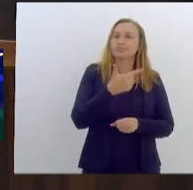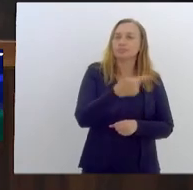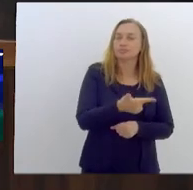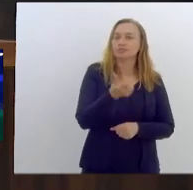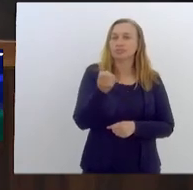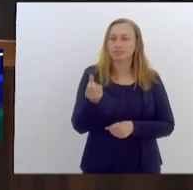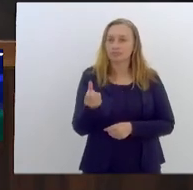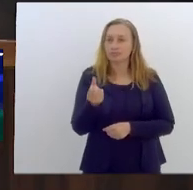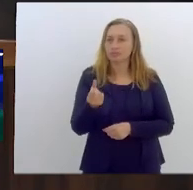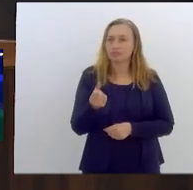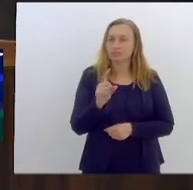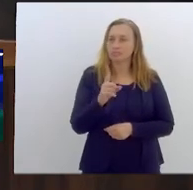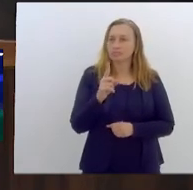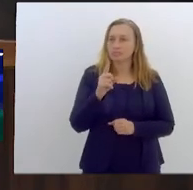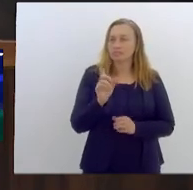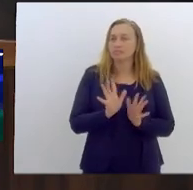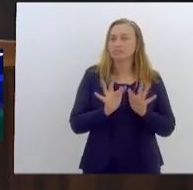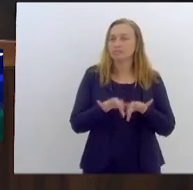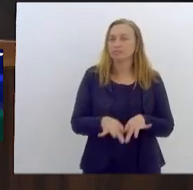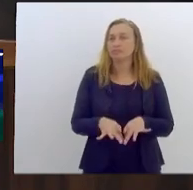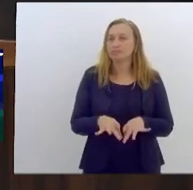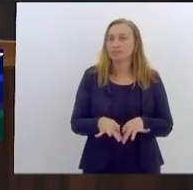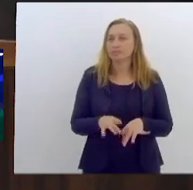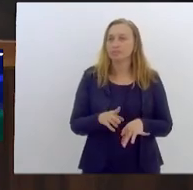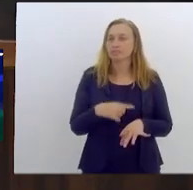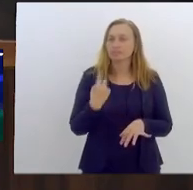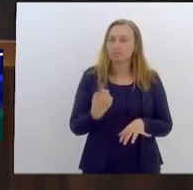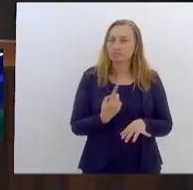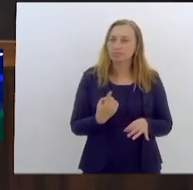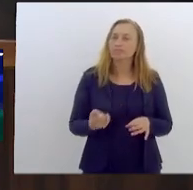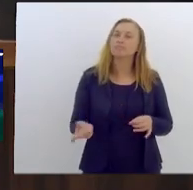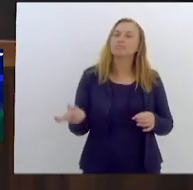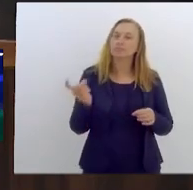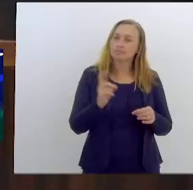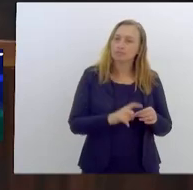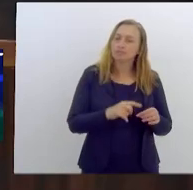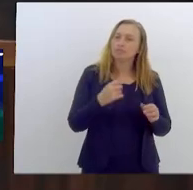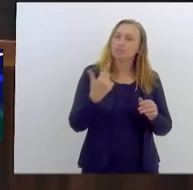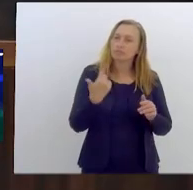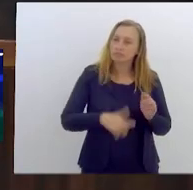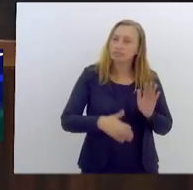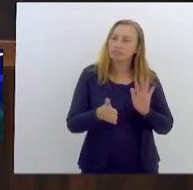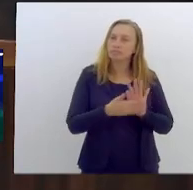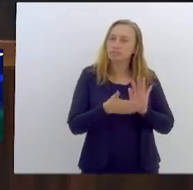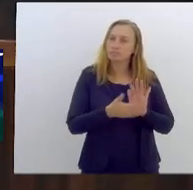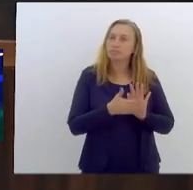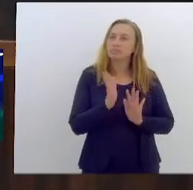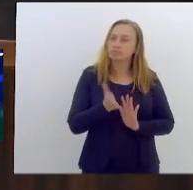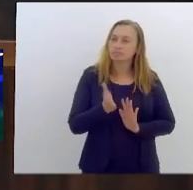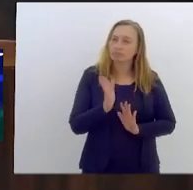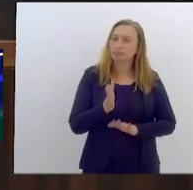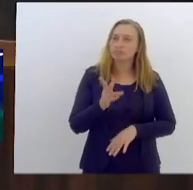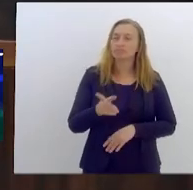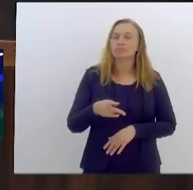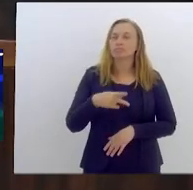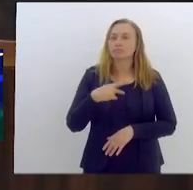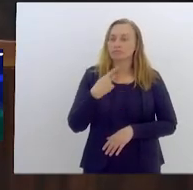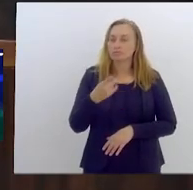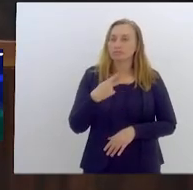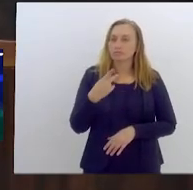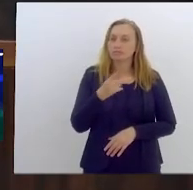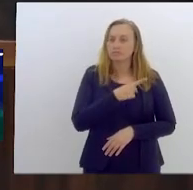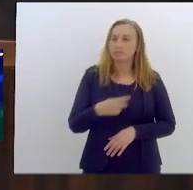2016, que não foi concluída. Nós estamos propondo novamente e já temos a palavra do presidente que